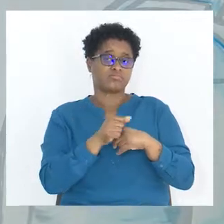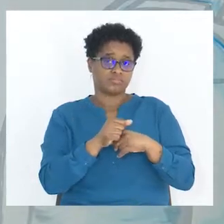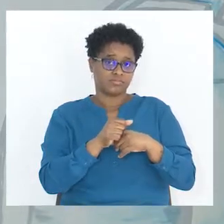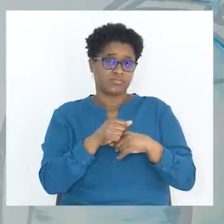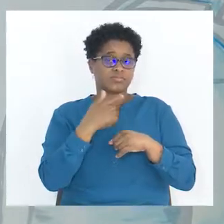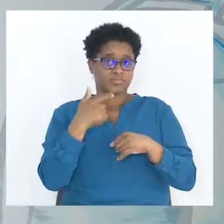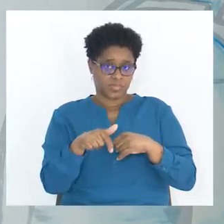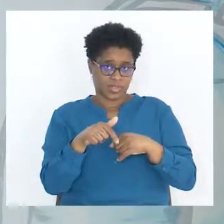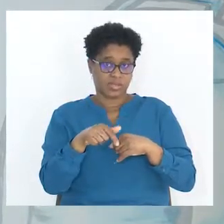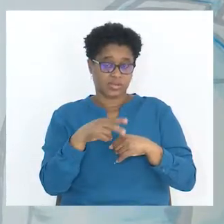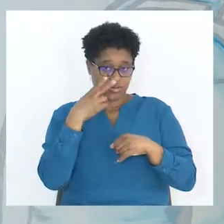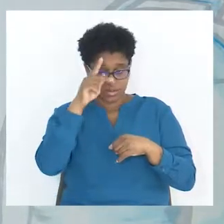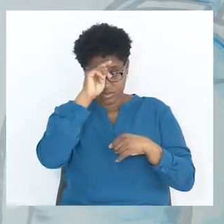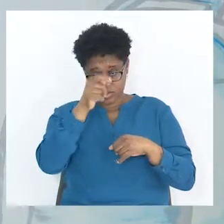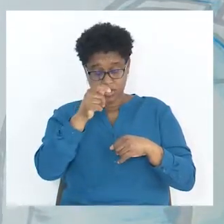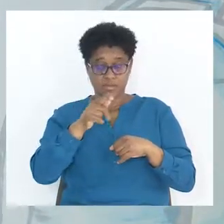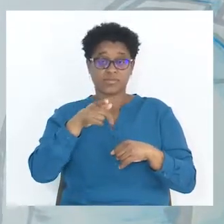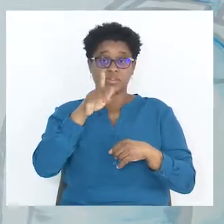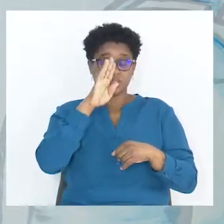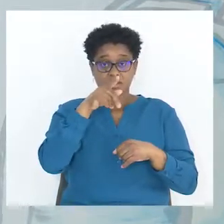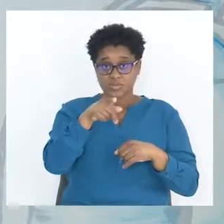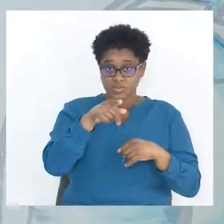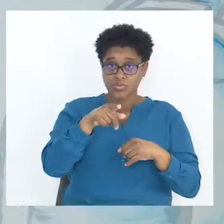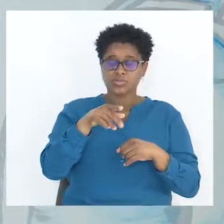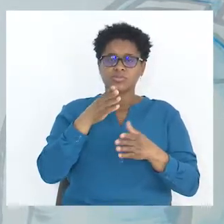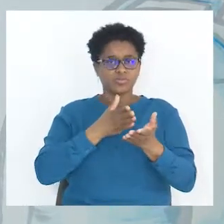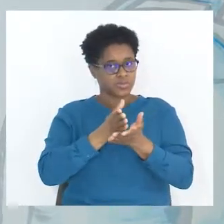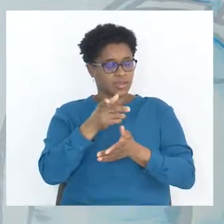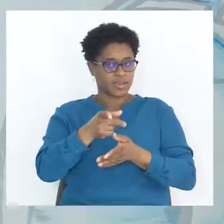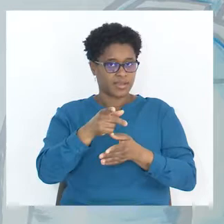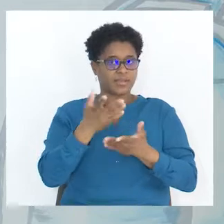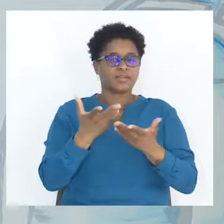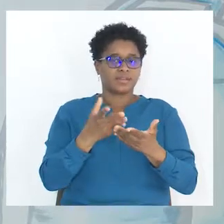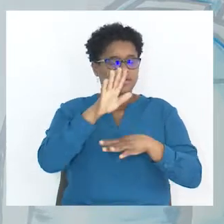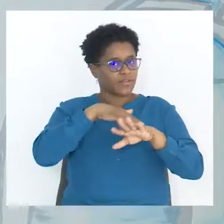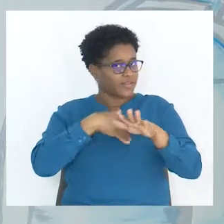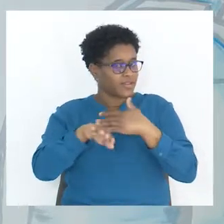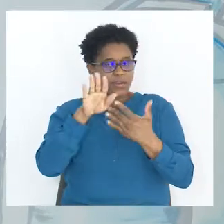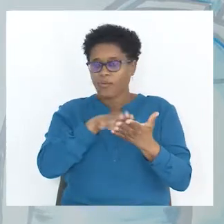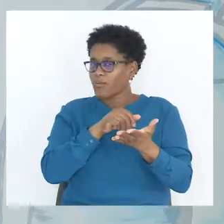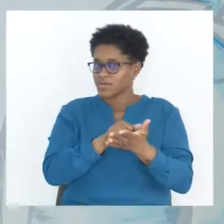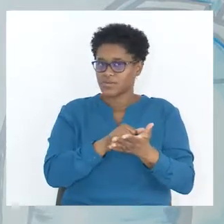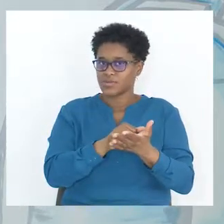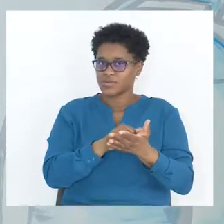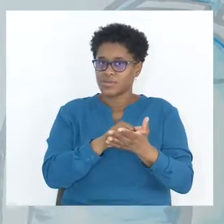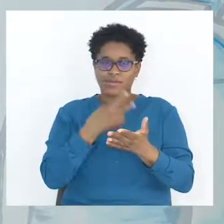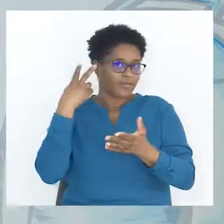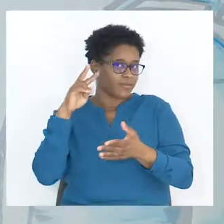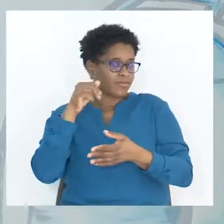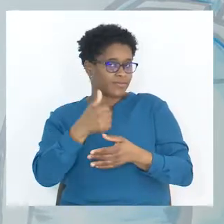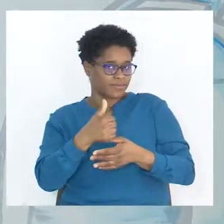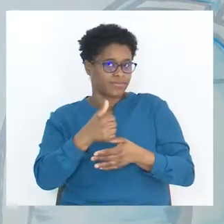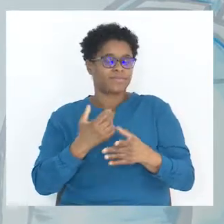que seguir. E se tu mantiveres essa linha de fazer a coisa com